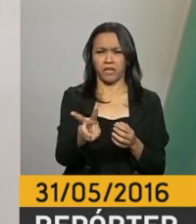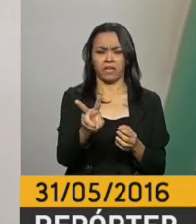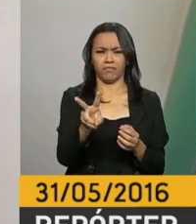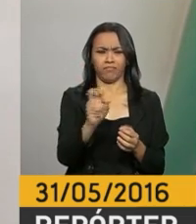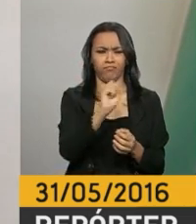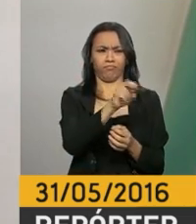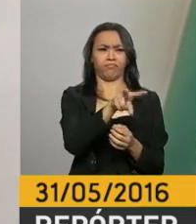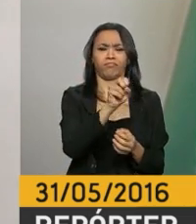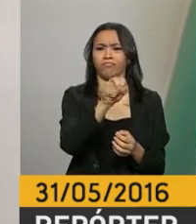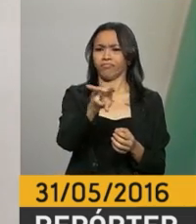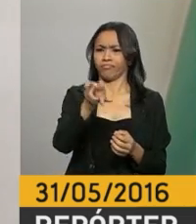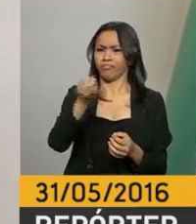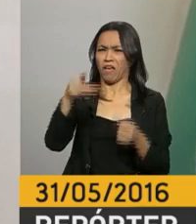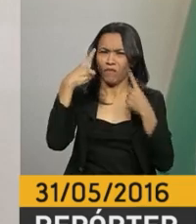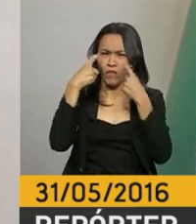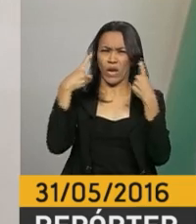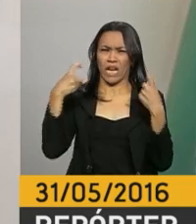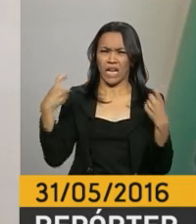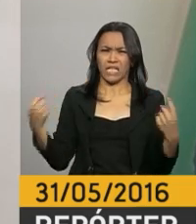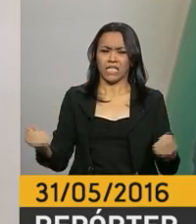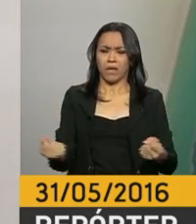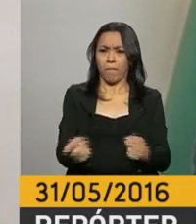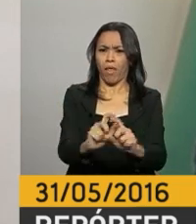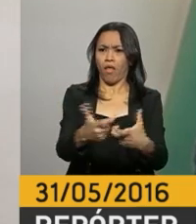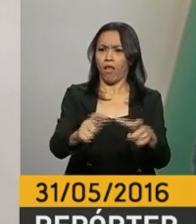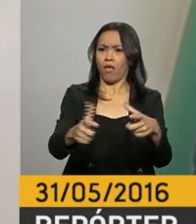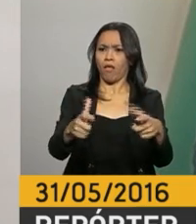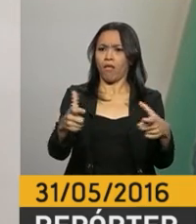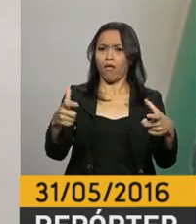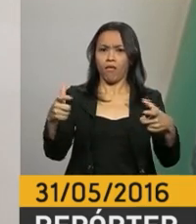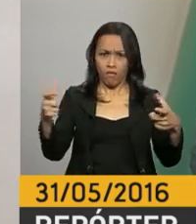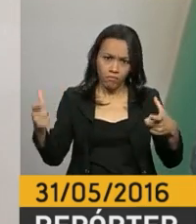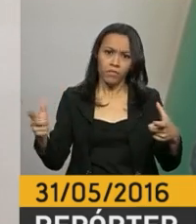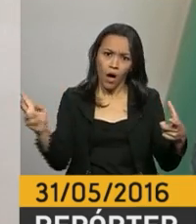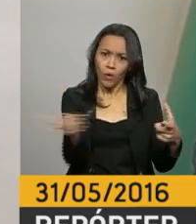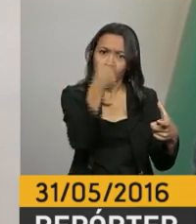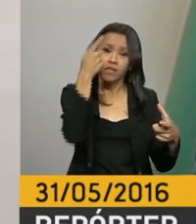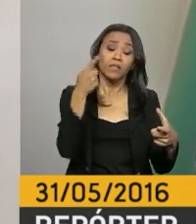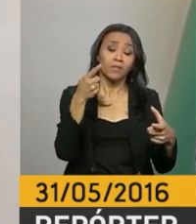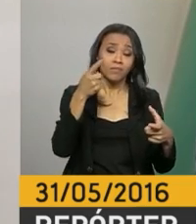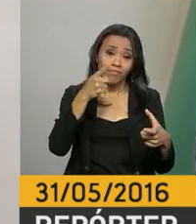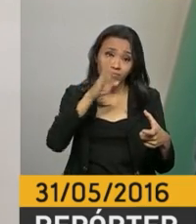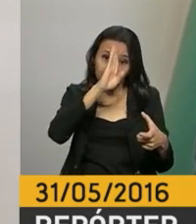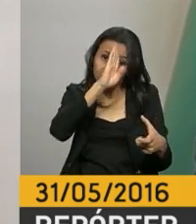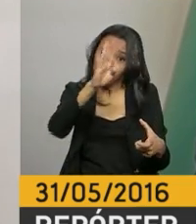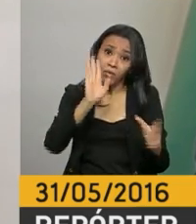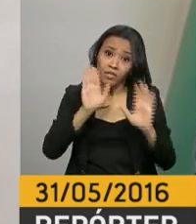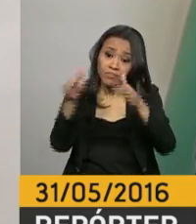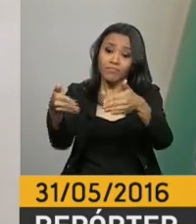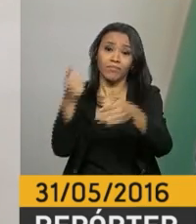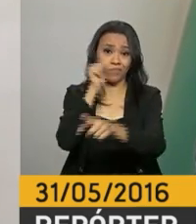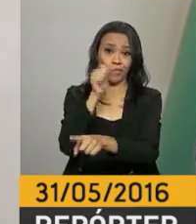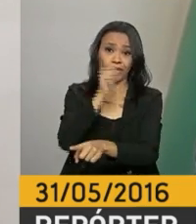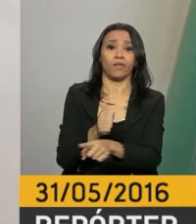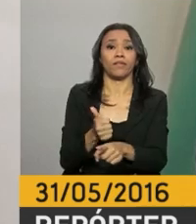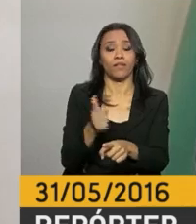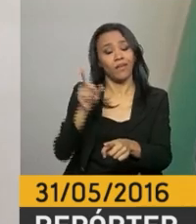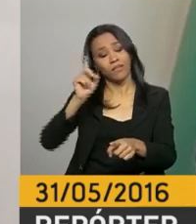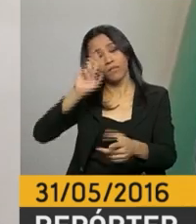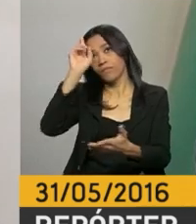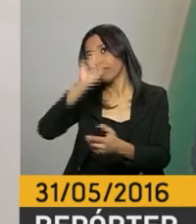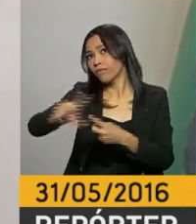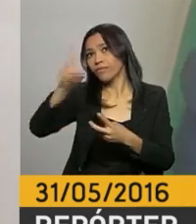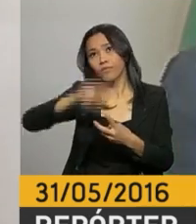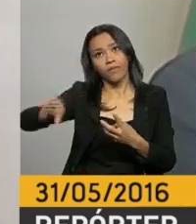onda crescente de violência nos vários setores, mas, no particular, em relação à mulher. São agressões da mais